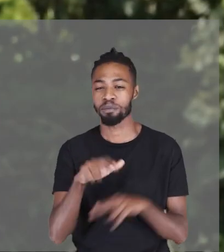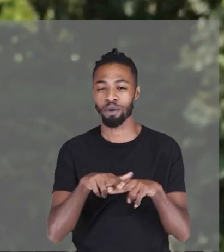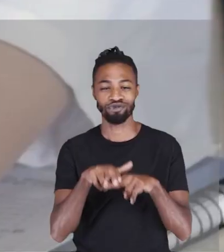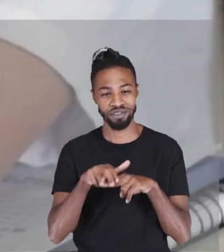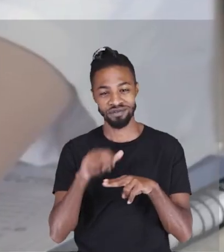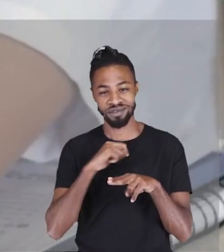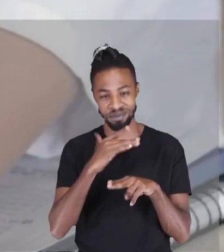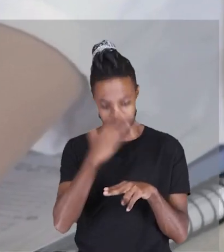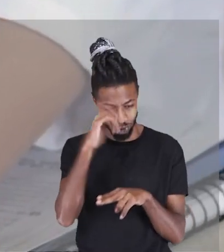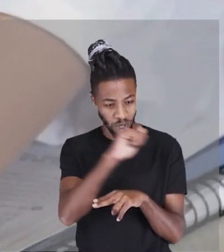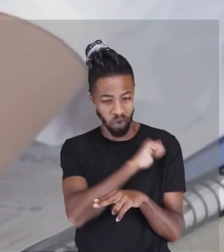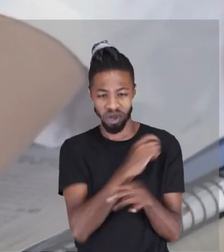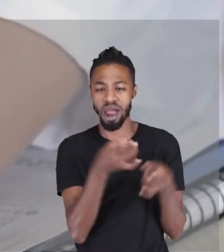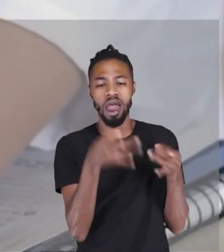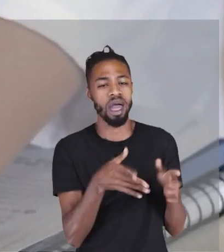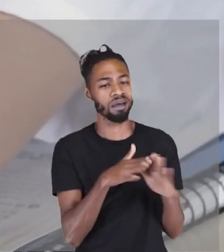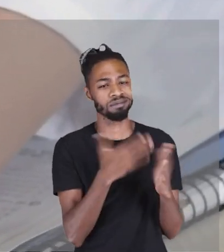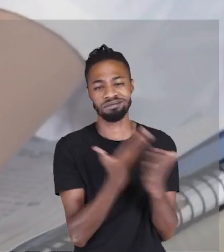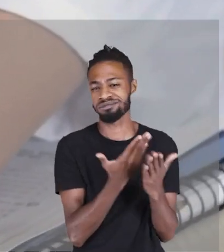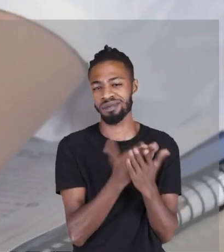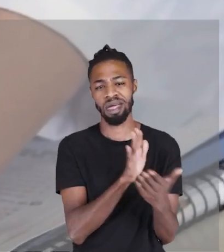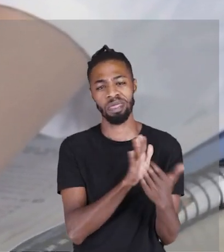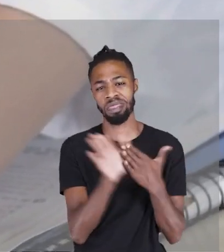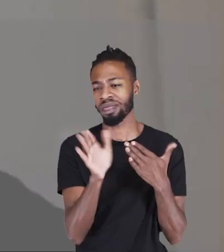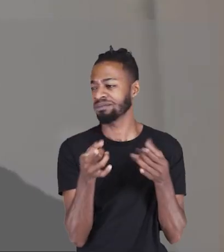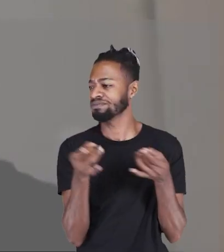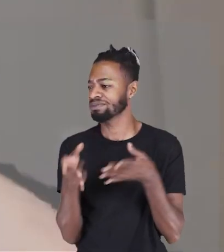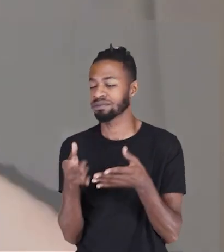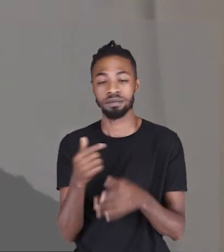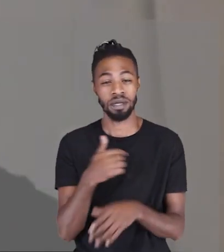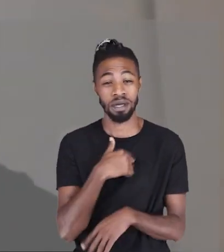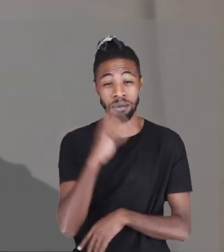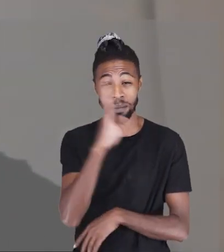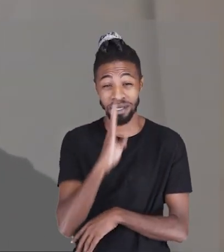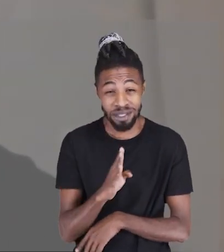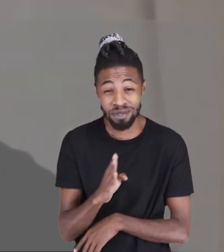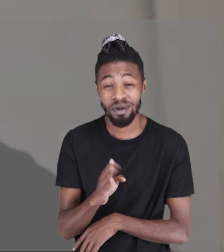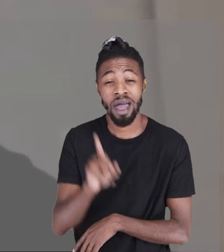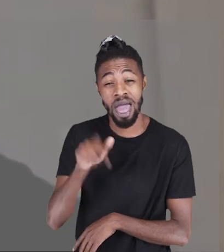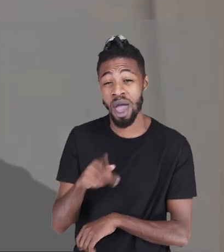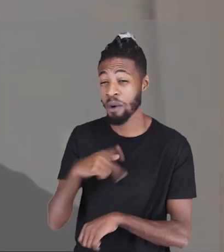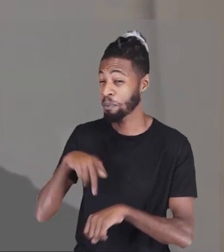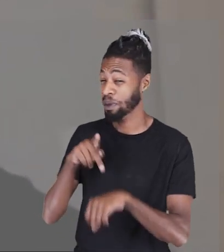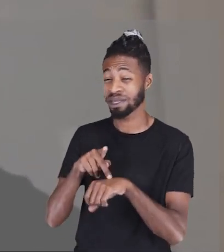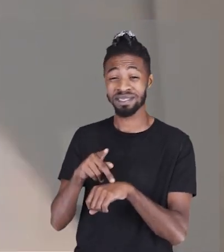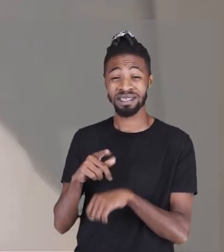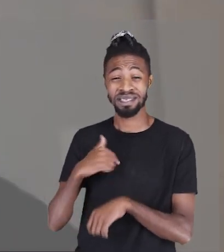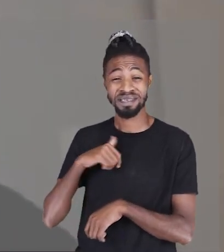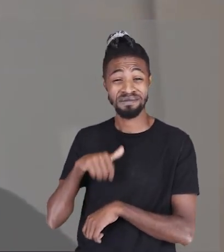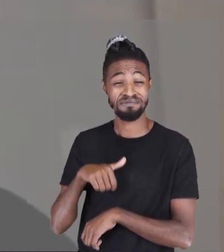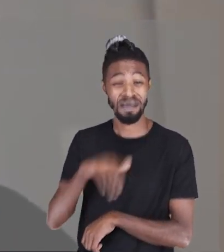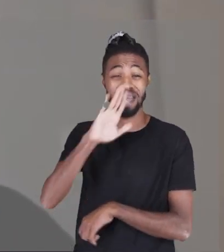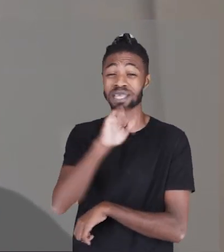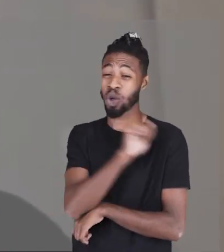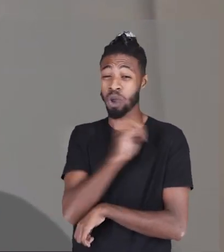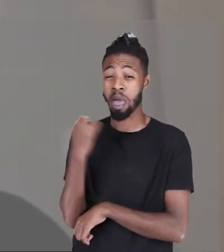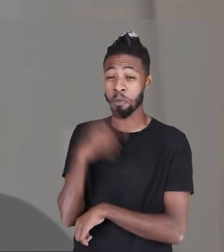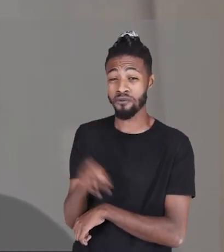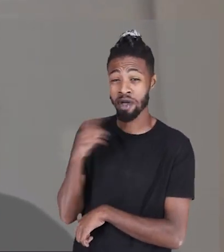fator de risco para a evasão escolar e para o desengajamento com a aula. O Brasil é um dos países que mais reprova e